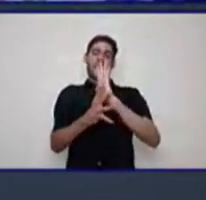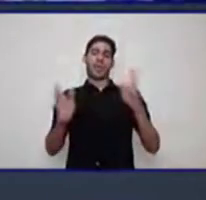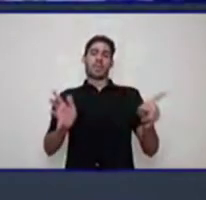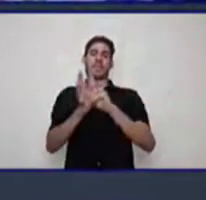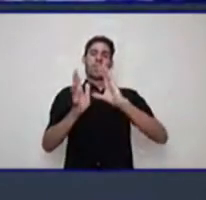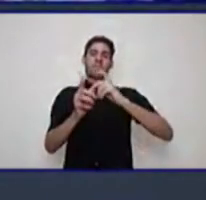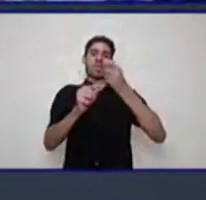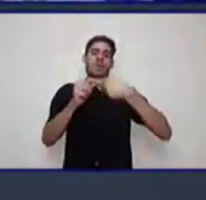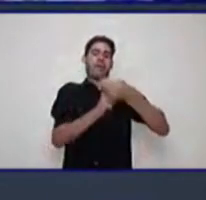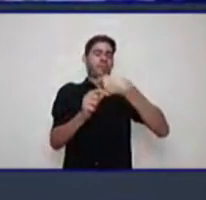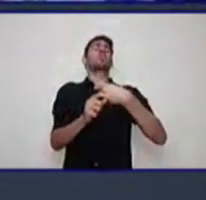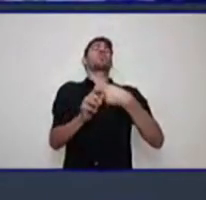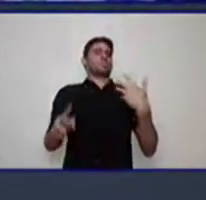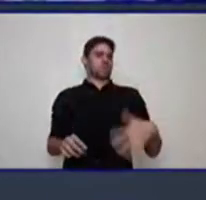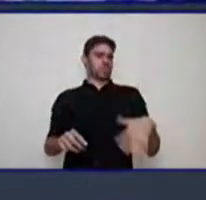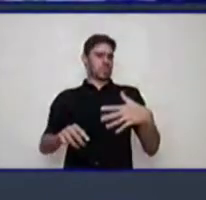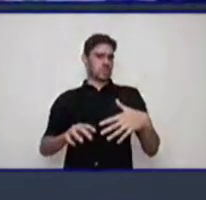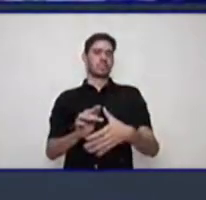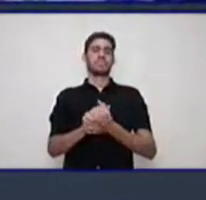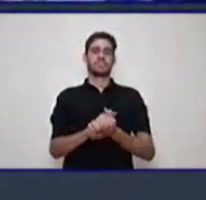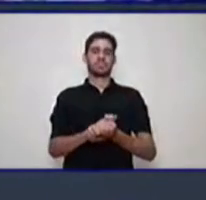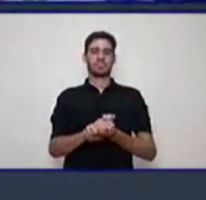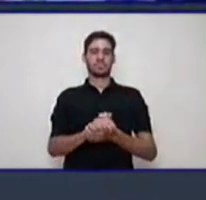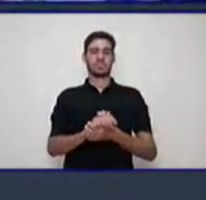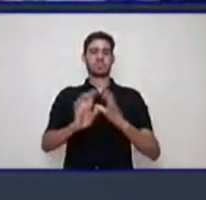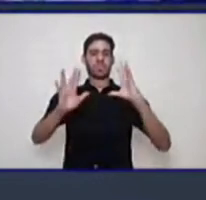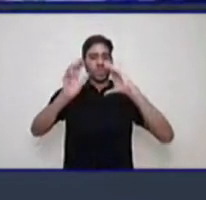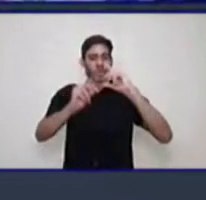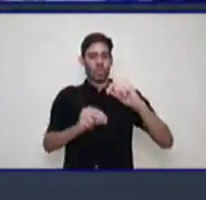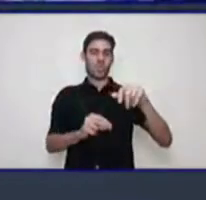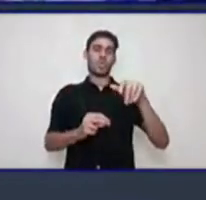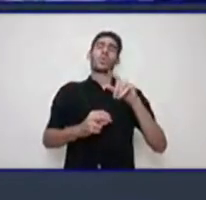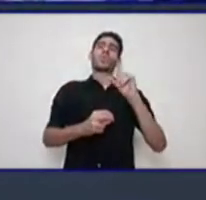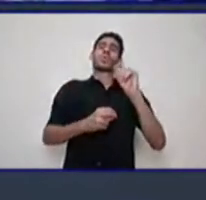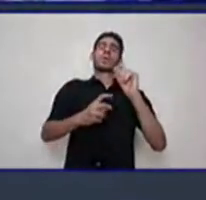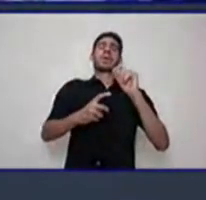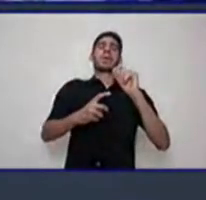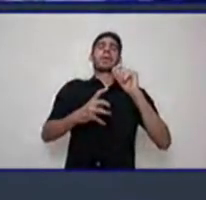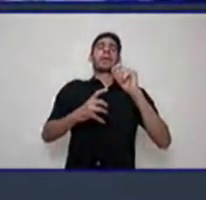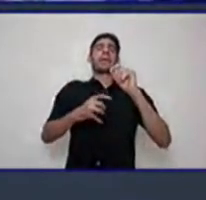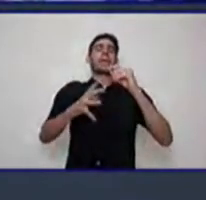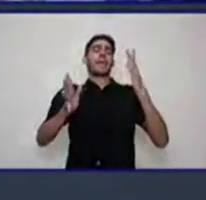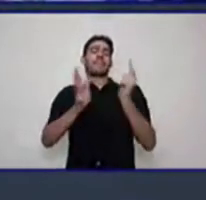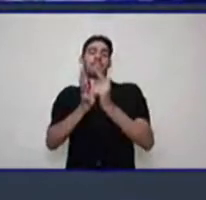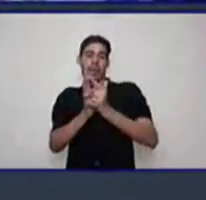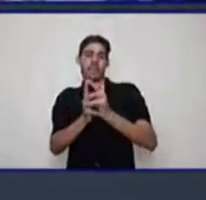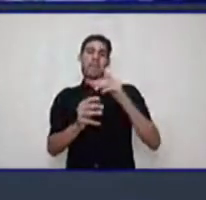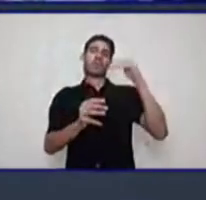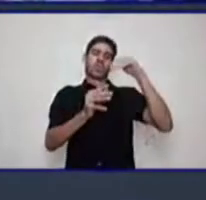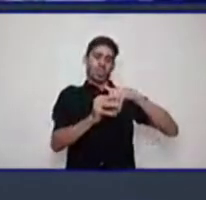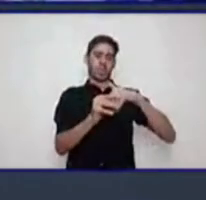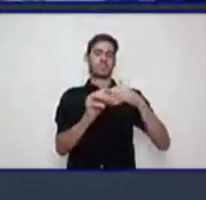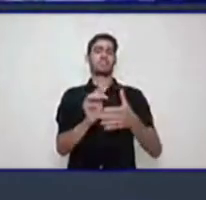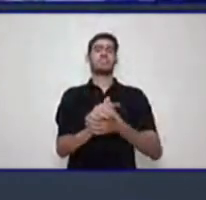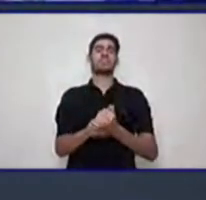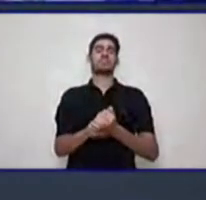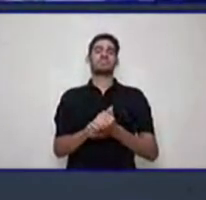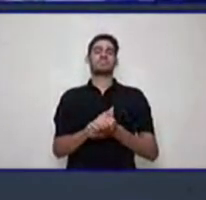economizamos muito com toda a parte de papelaria das eleições. Era só isso que eu queria